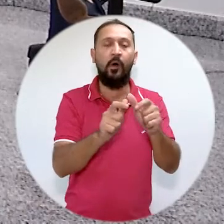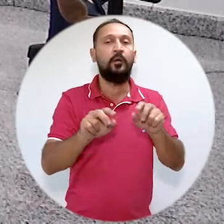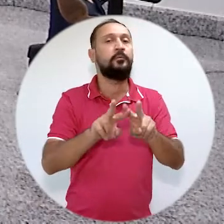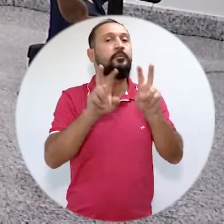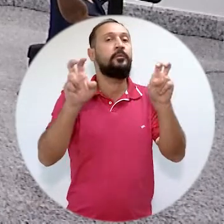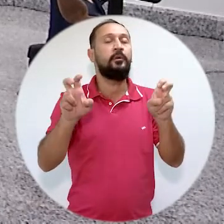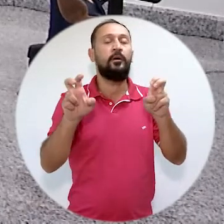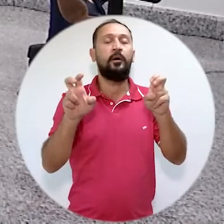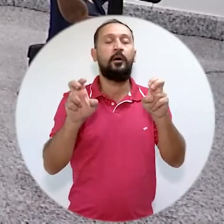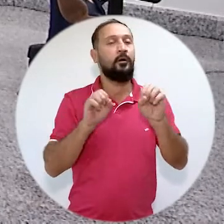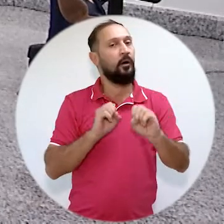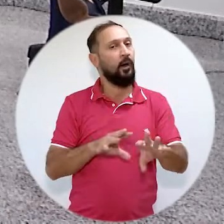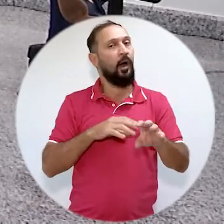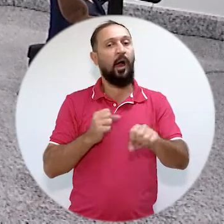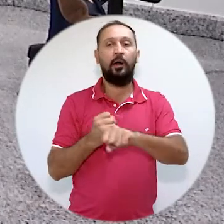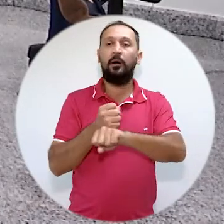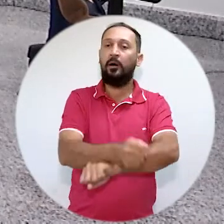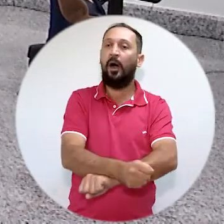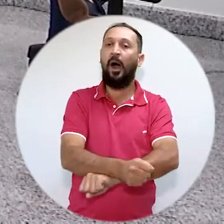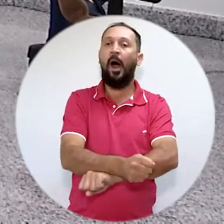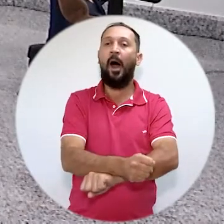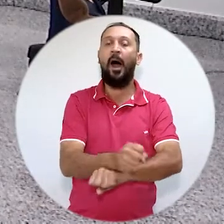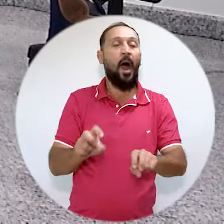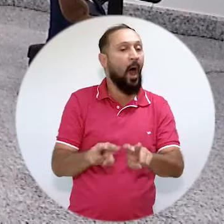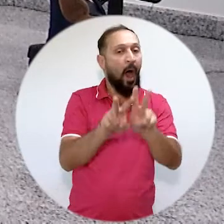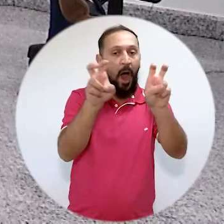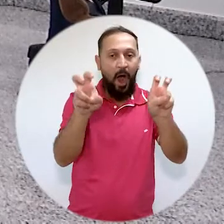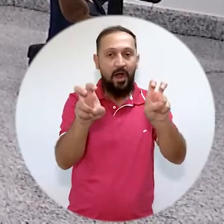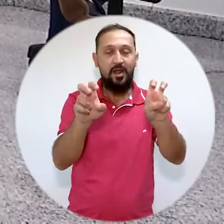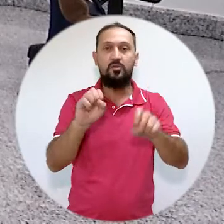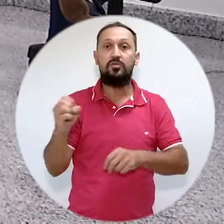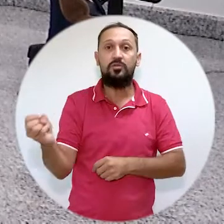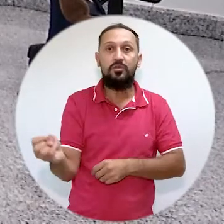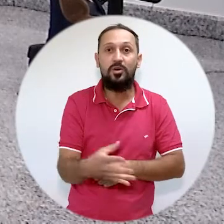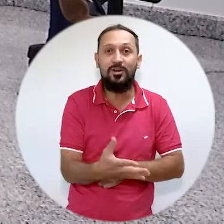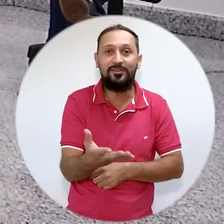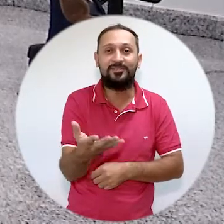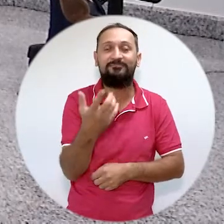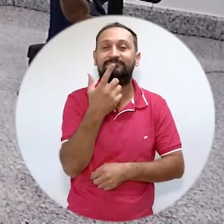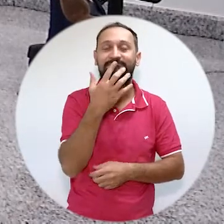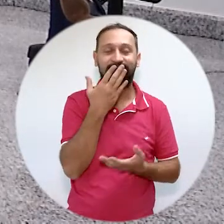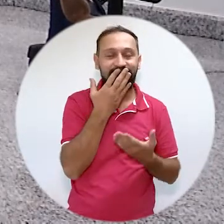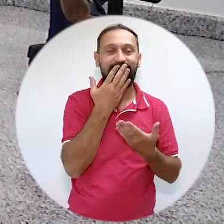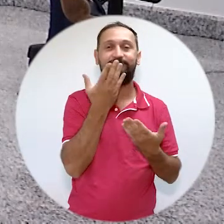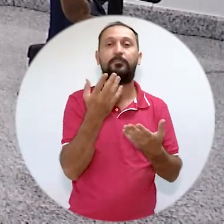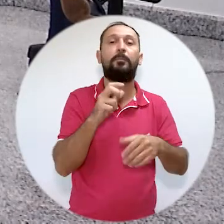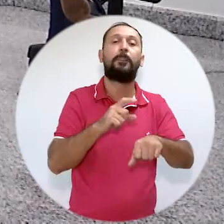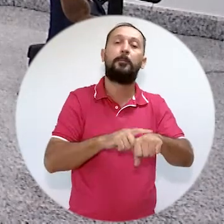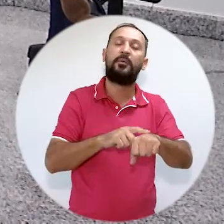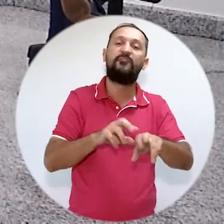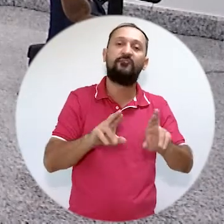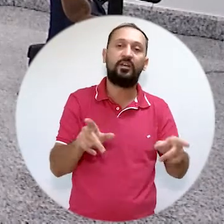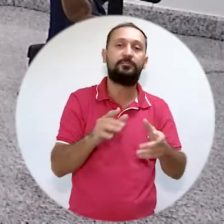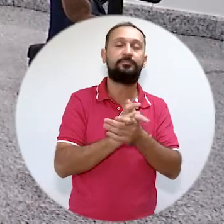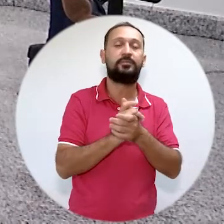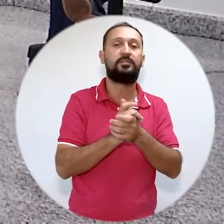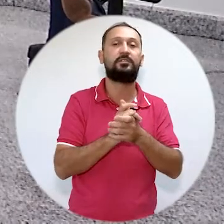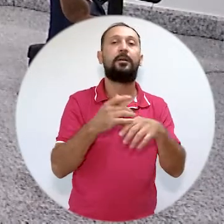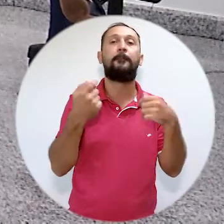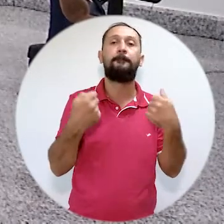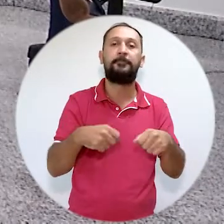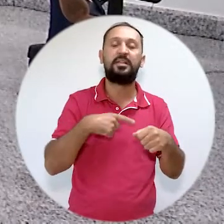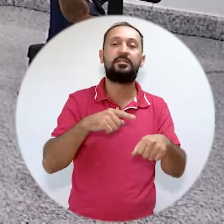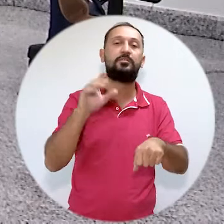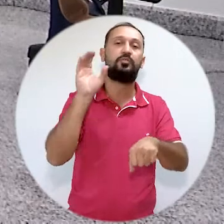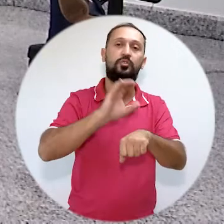relativos à educação estão empenhados nisso, só que é tudo muito novo ainda. Como é uma situação nova, talvez ainda